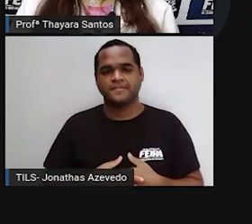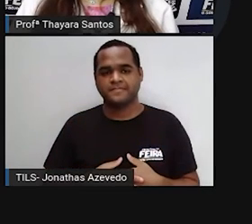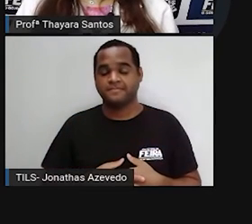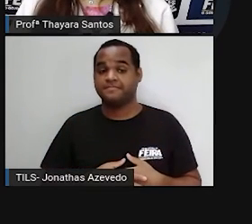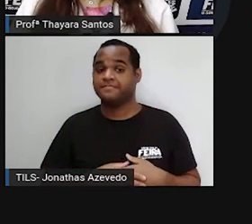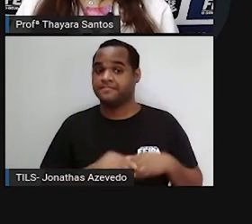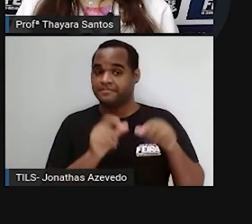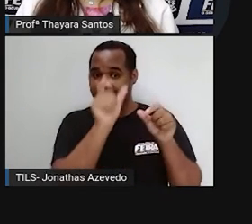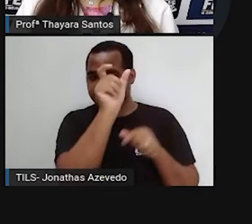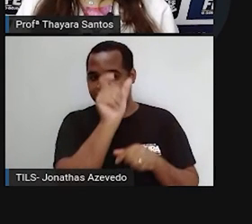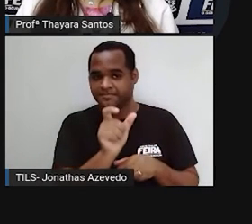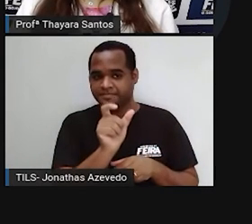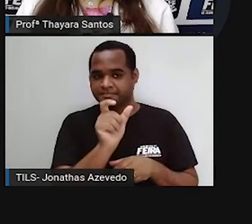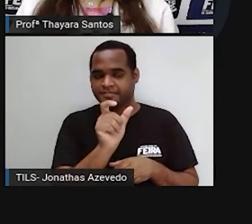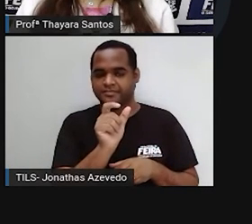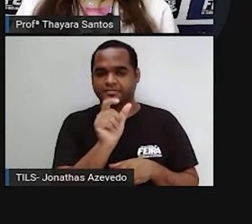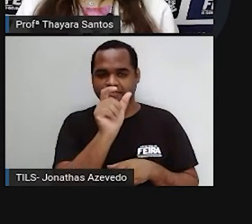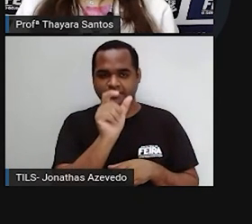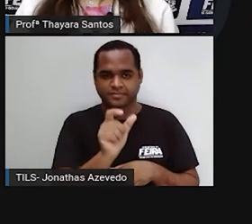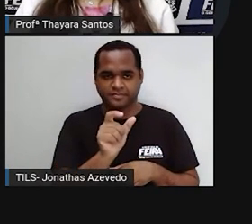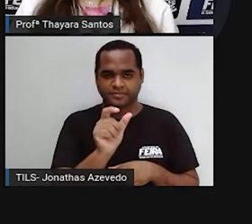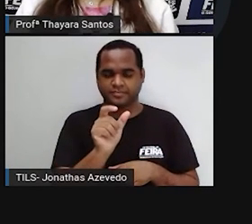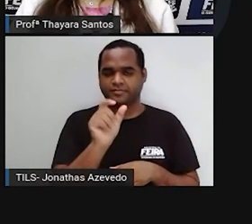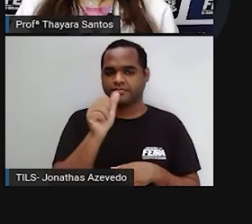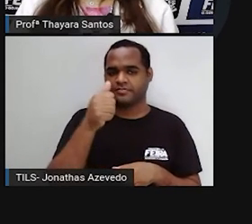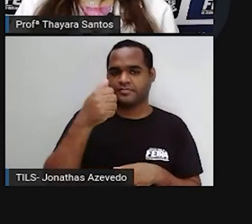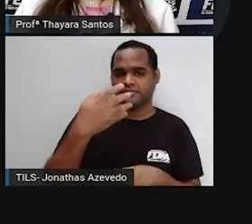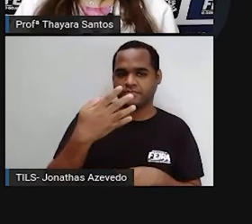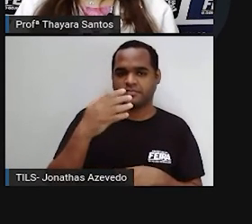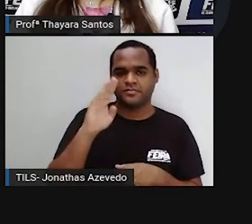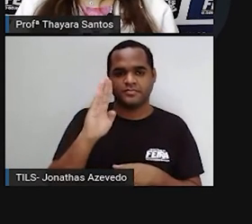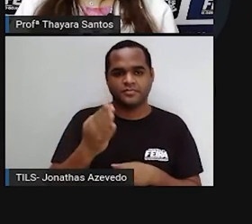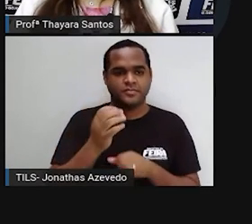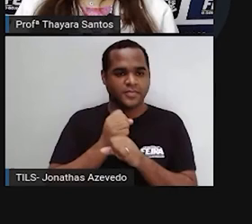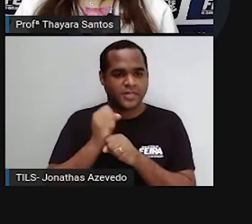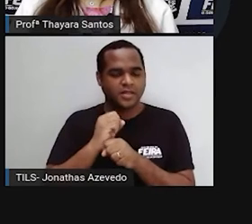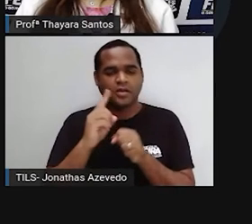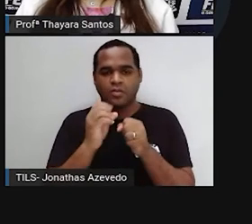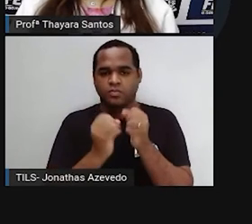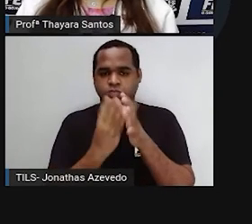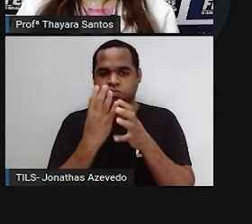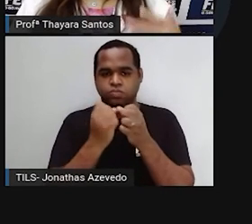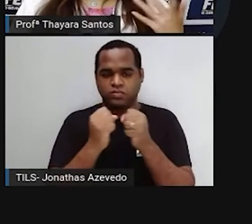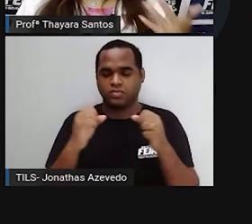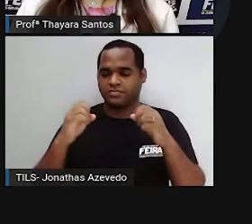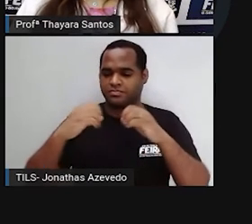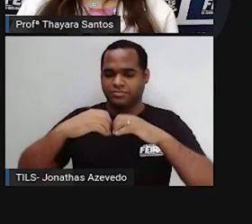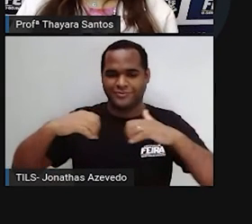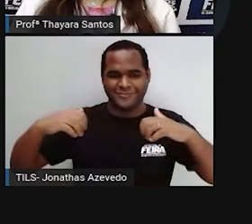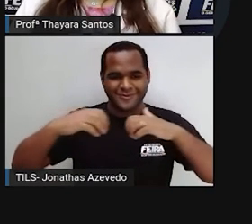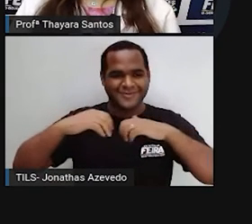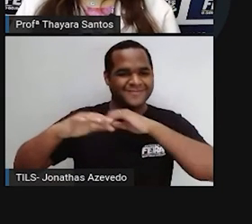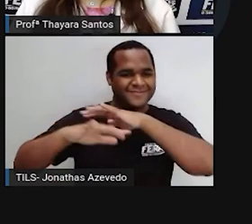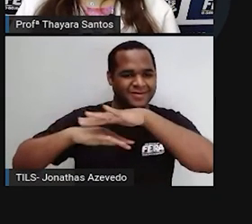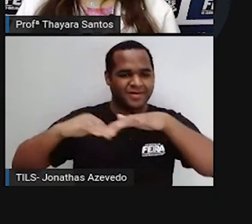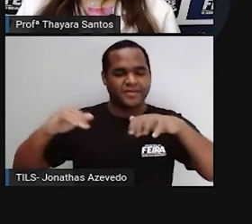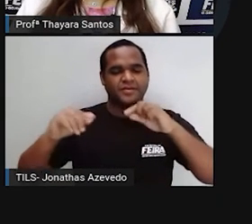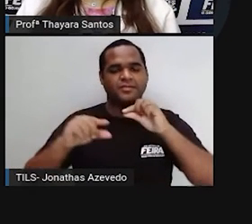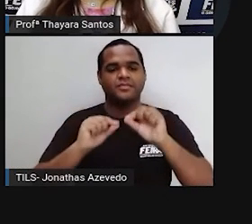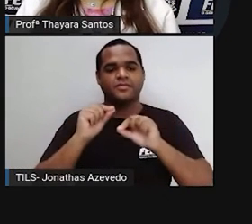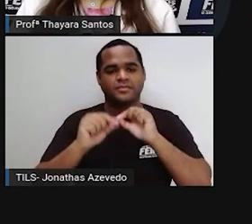algumas cartinhas, né? 14 bilhões de anos, Big Bang, afastamento das galáxias. E o que é que vocês têm que fazer? Vocês